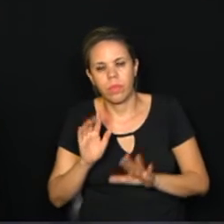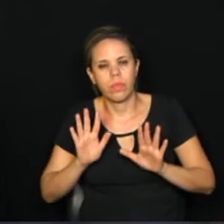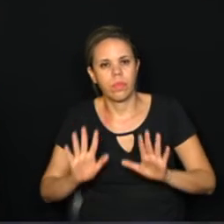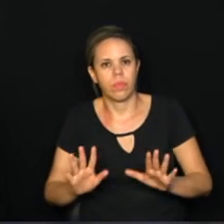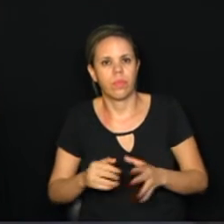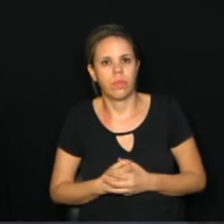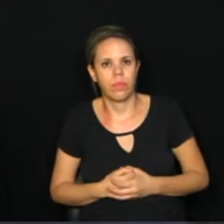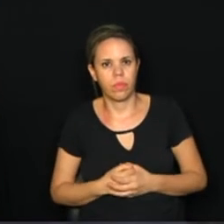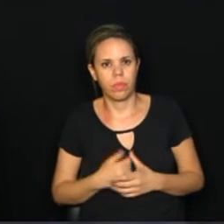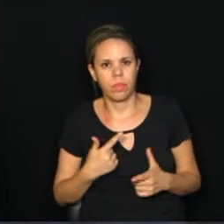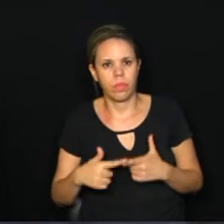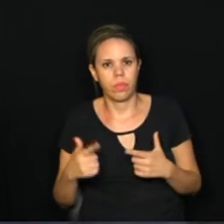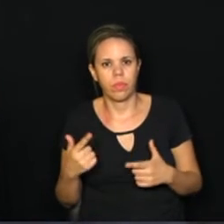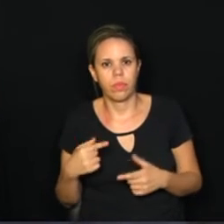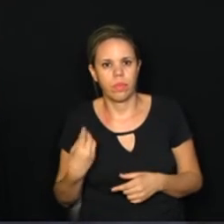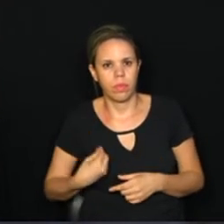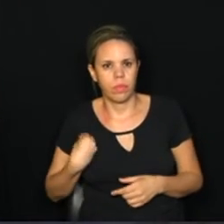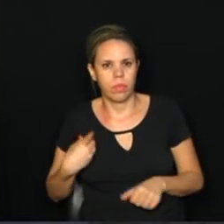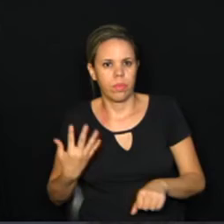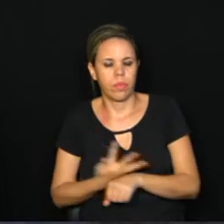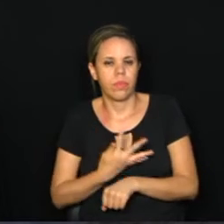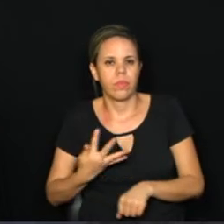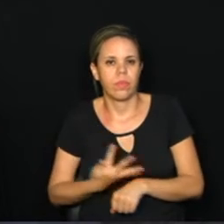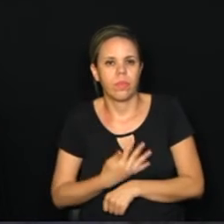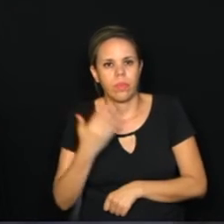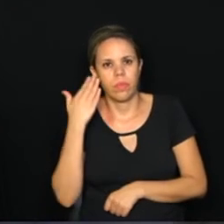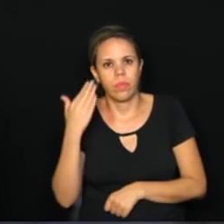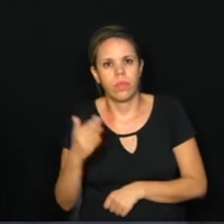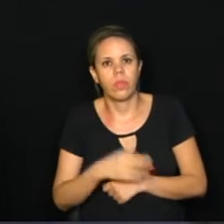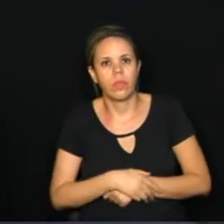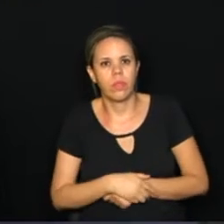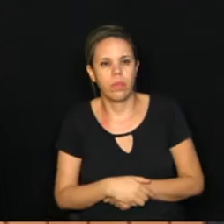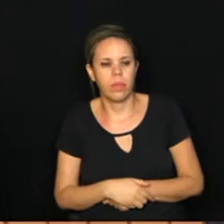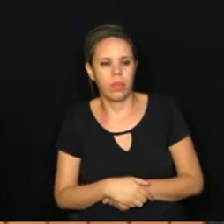do quadro crítico que a gente está vivendo. Obrigado.